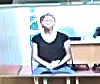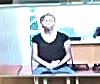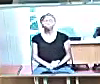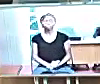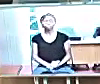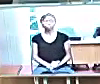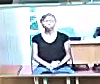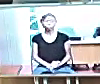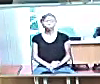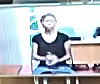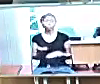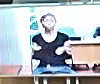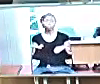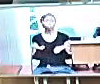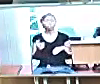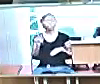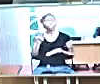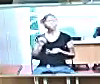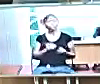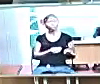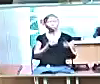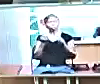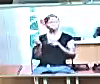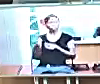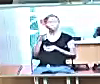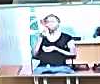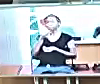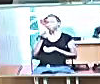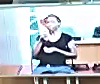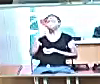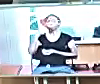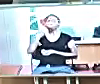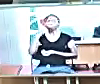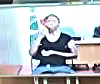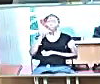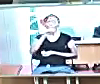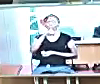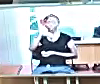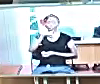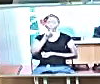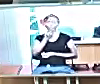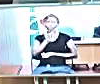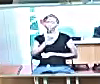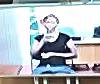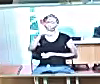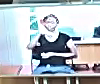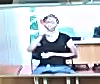vou passar fala agora ao deputado estadual andré quintão